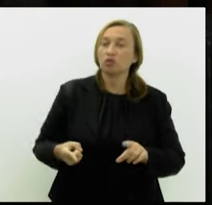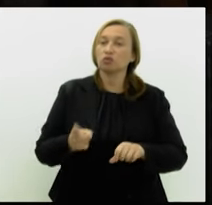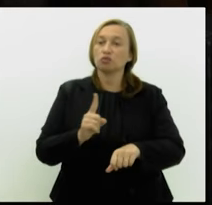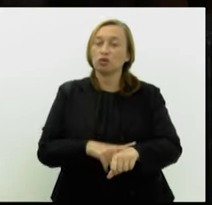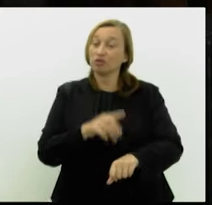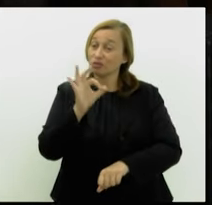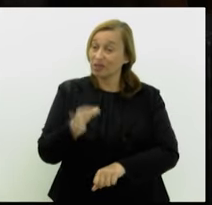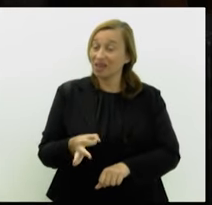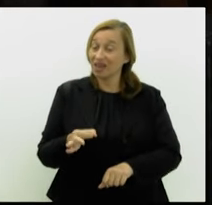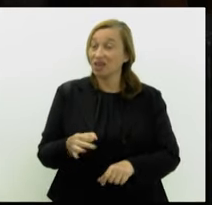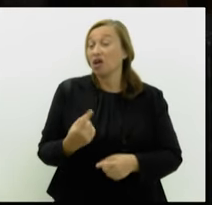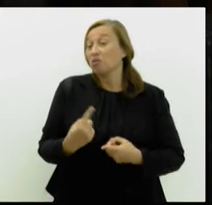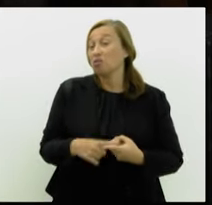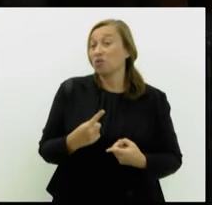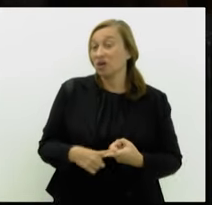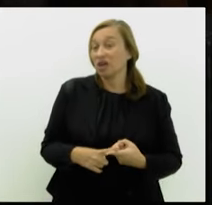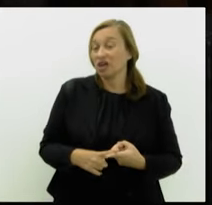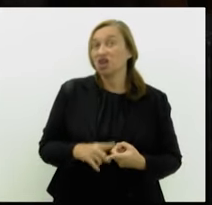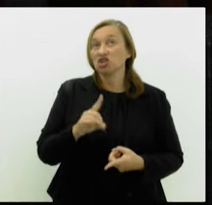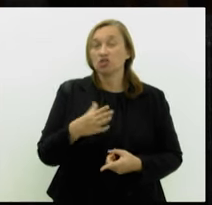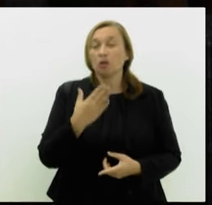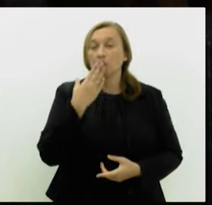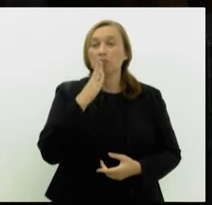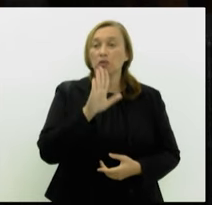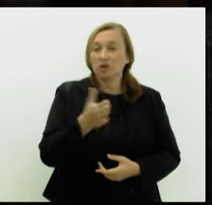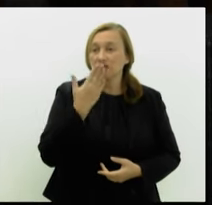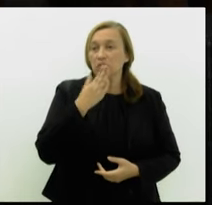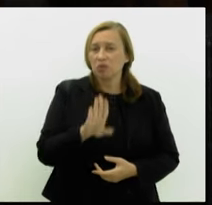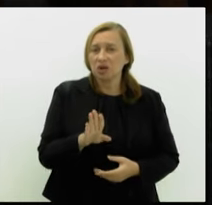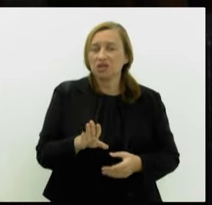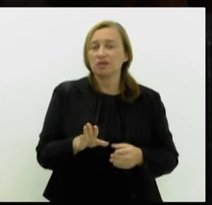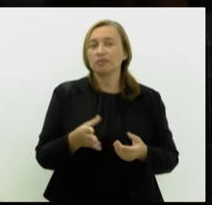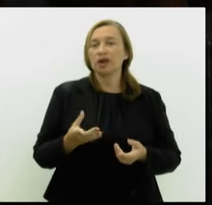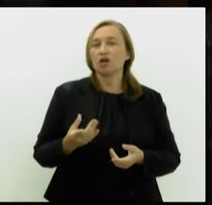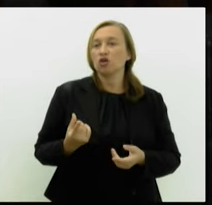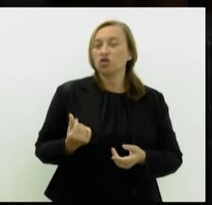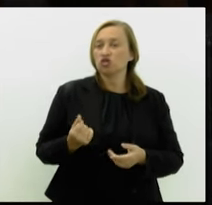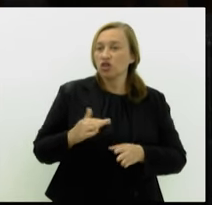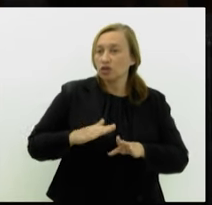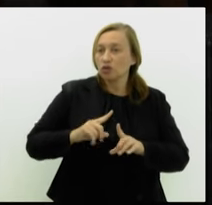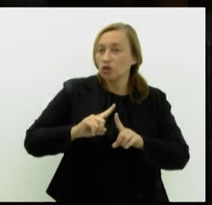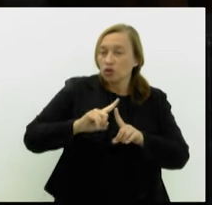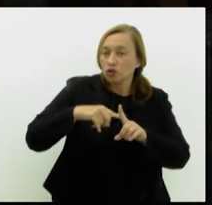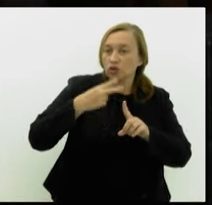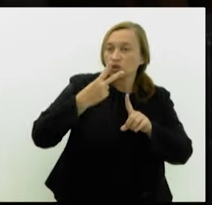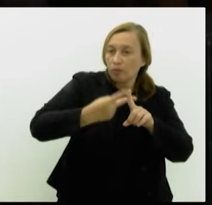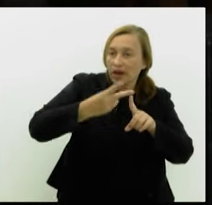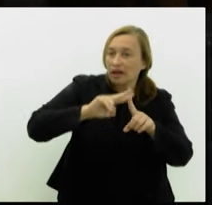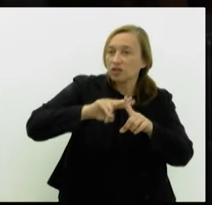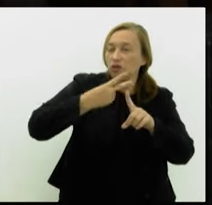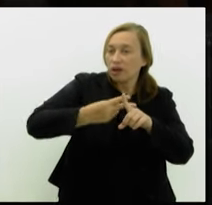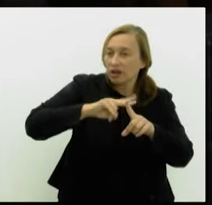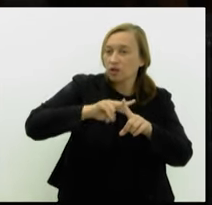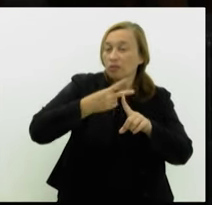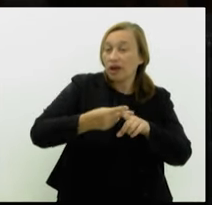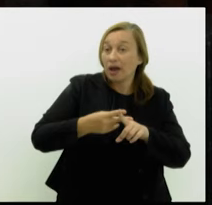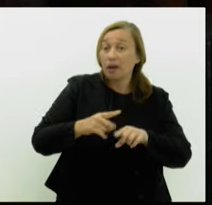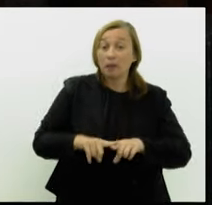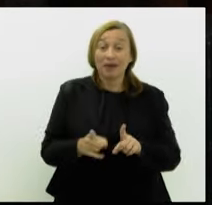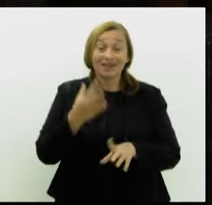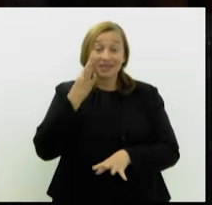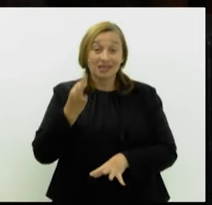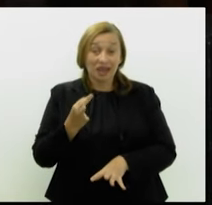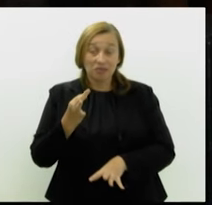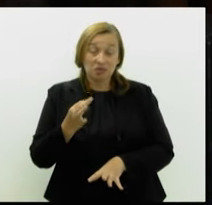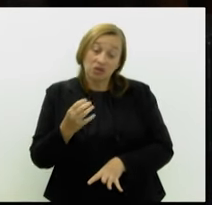gente só fazer uma promessa para aumentar para 200 mil e não conseguir atingir o resultado, porque nós estamos em regime de recuperação fiscal. Mas, de